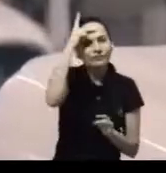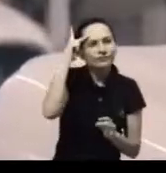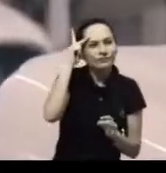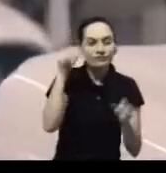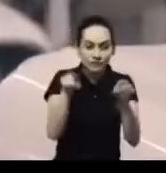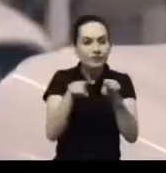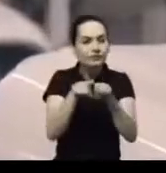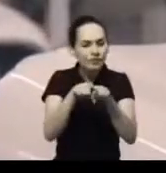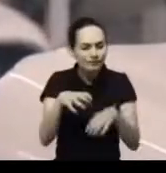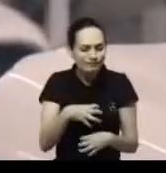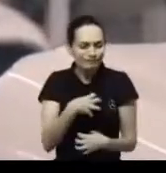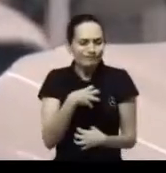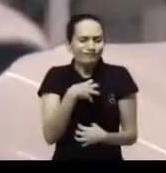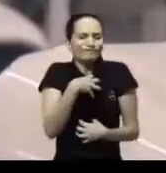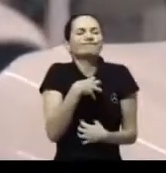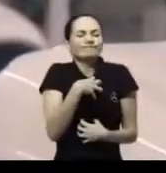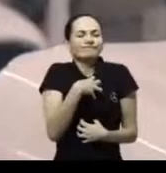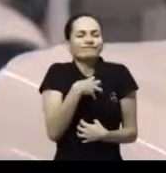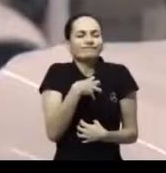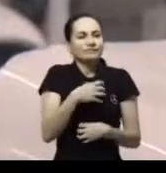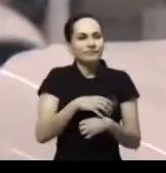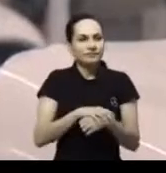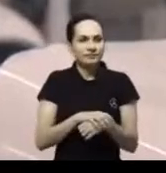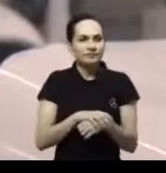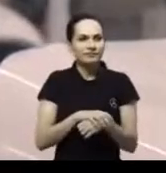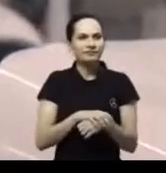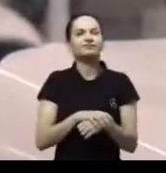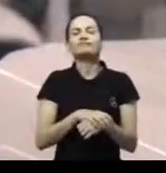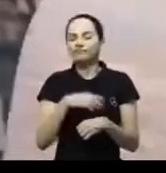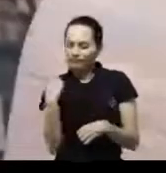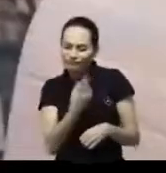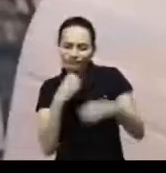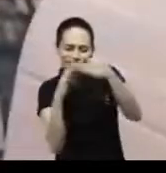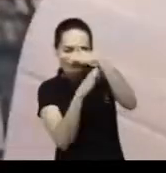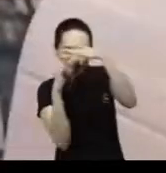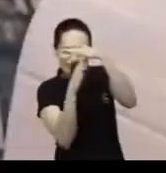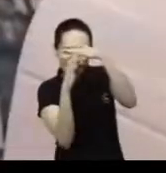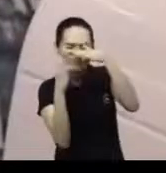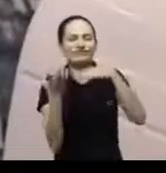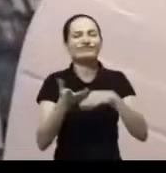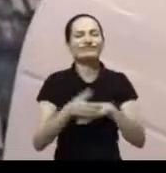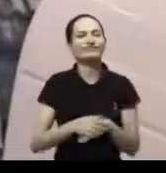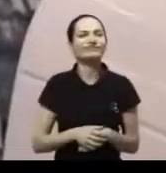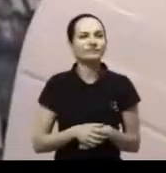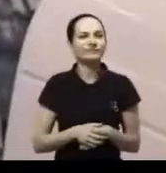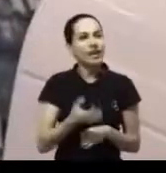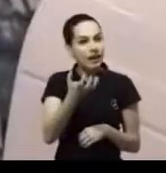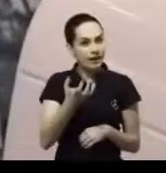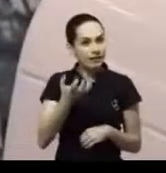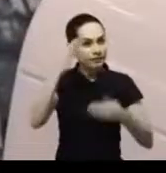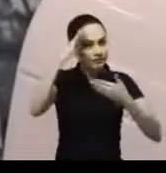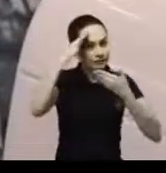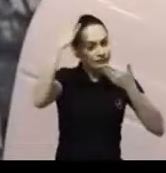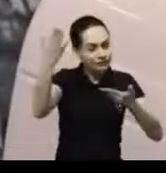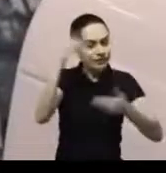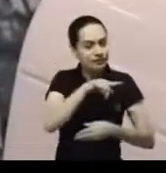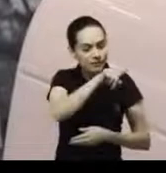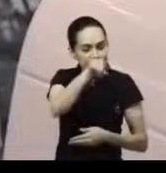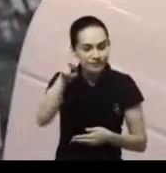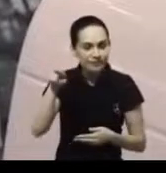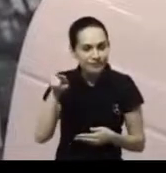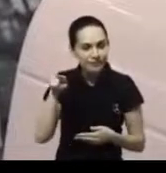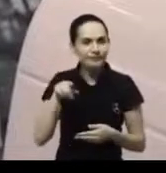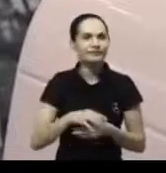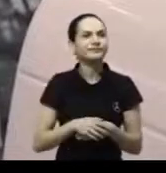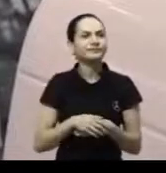também tem laço muito forte como a nossa marca Tirol agradecer a vocês